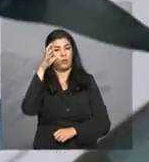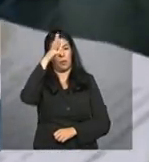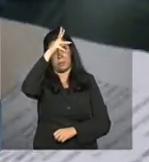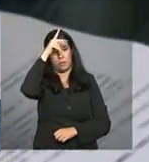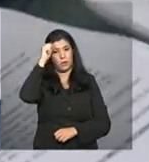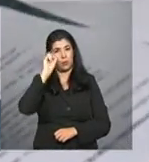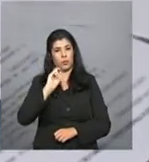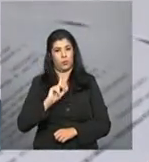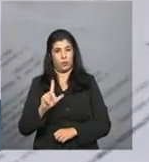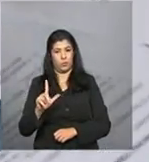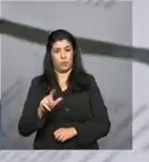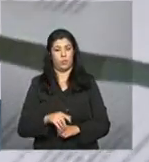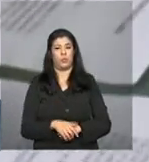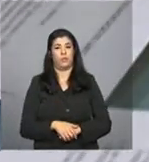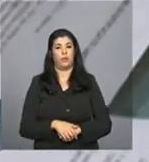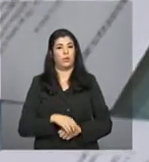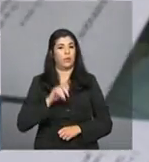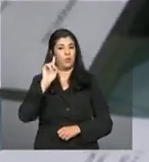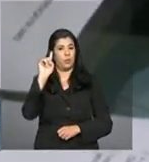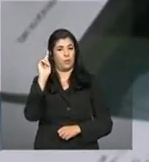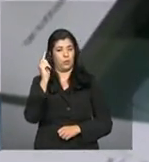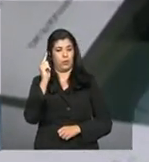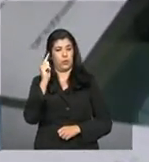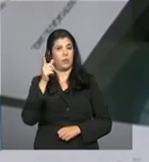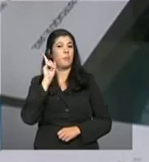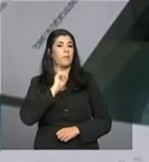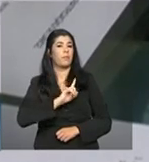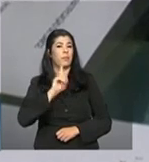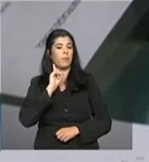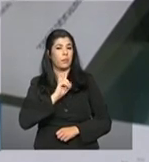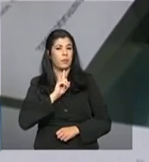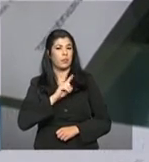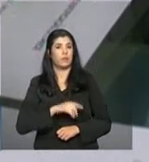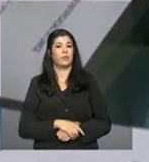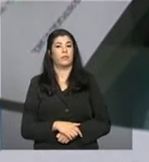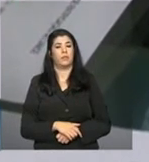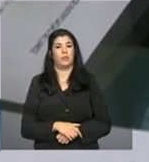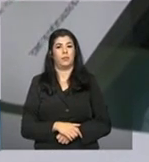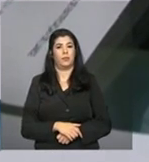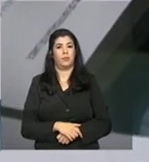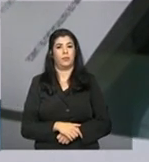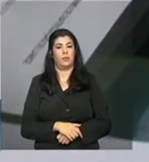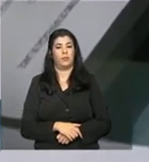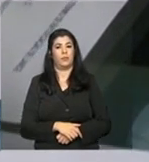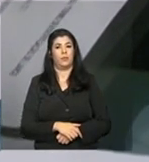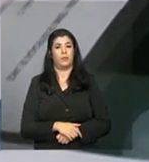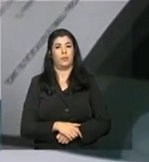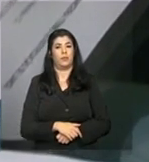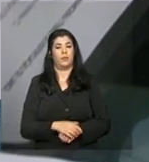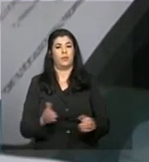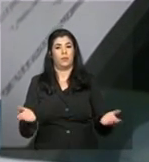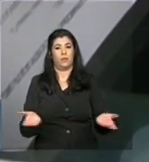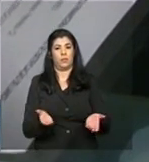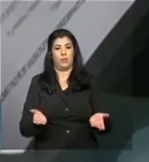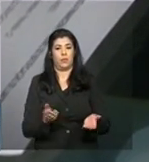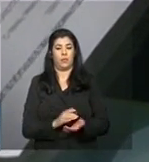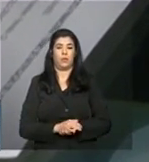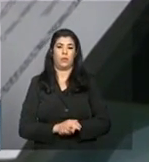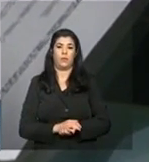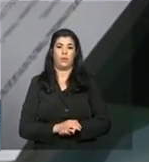do Sul, em Goiás, Minas Gerais. E agora,